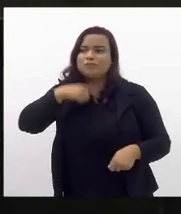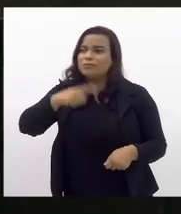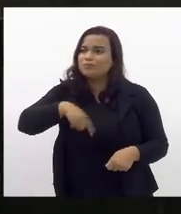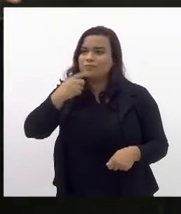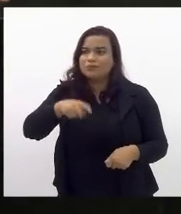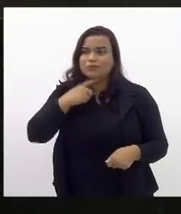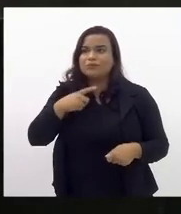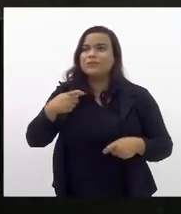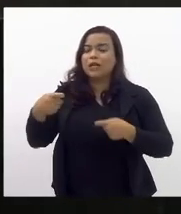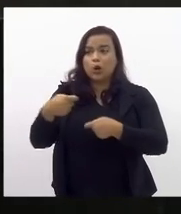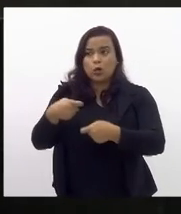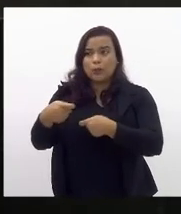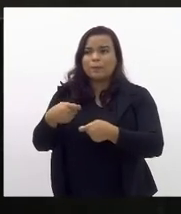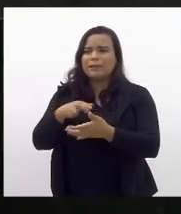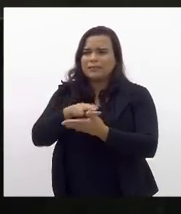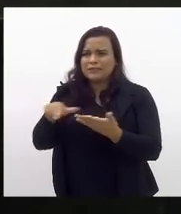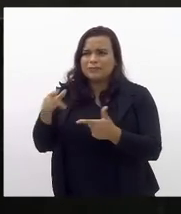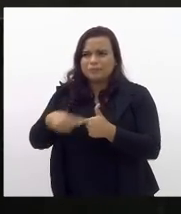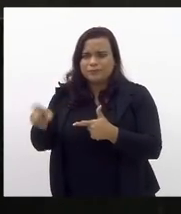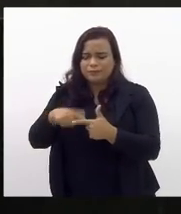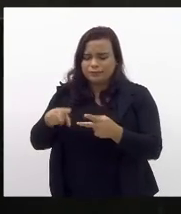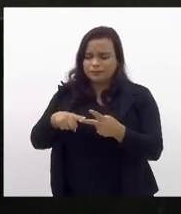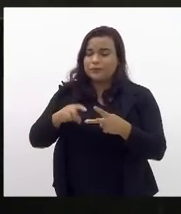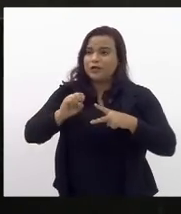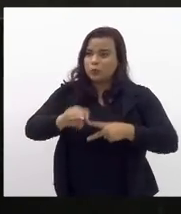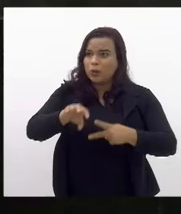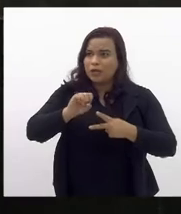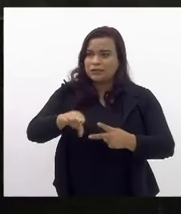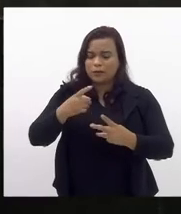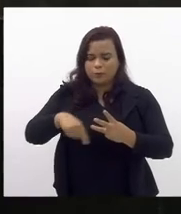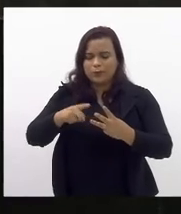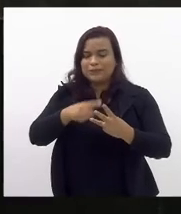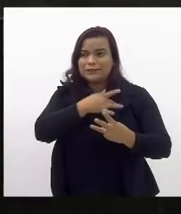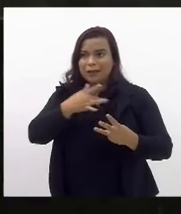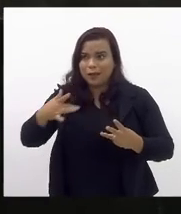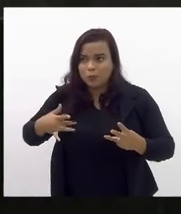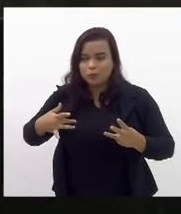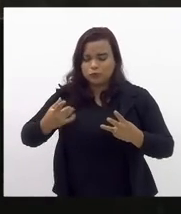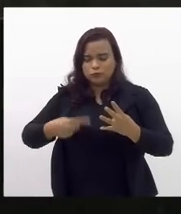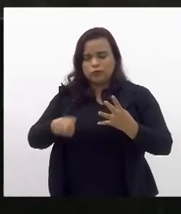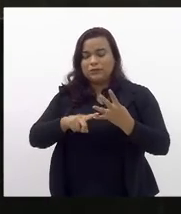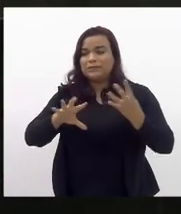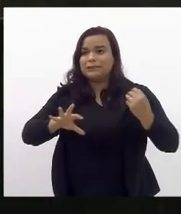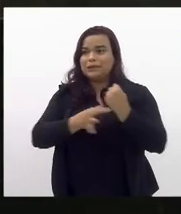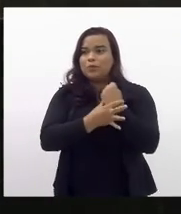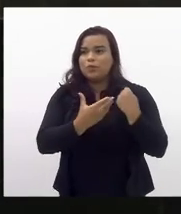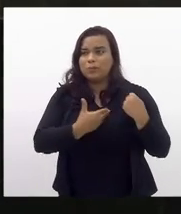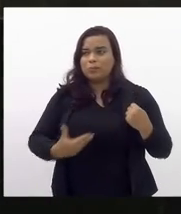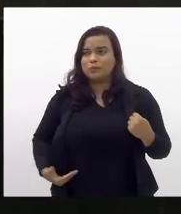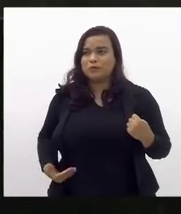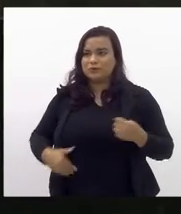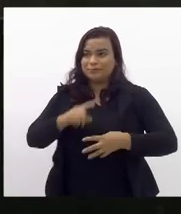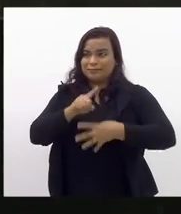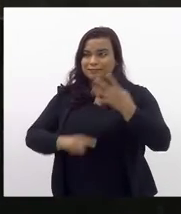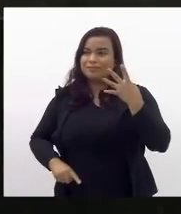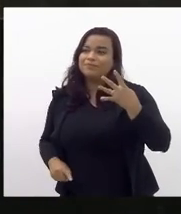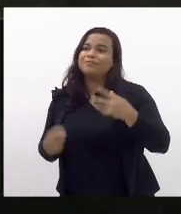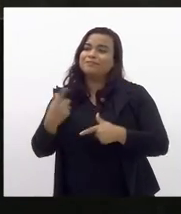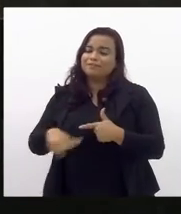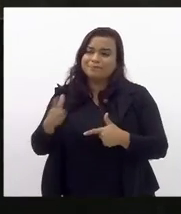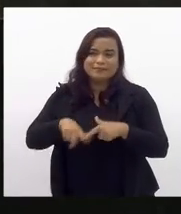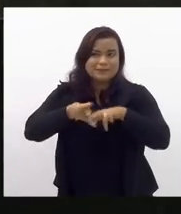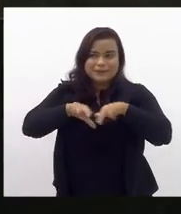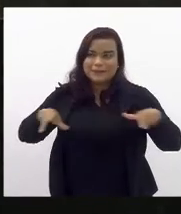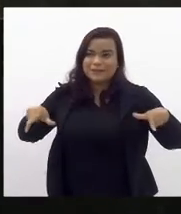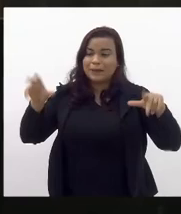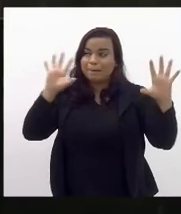pela economia, pela educação, pela saúde e pela segurança pública. Então, acho que a gente tem que pensar um pouco